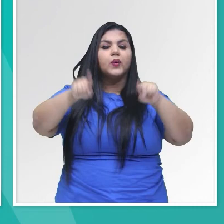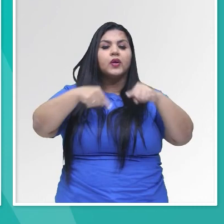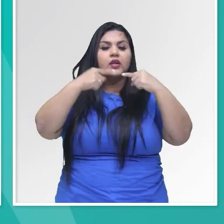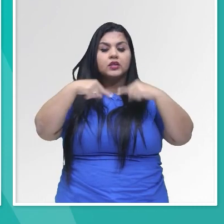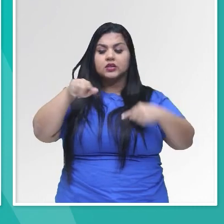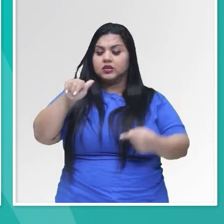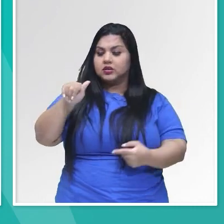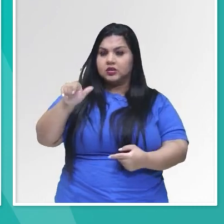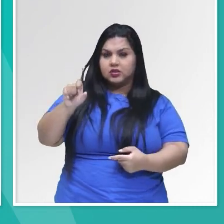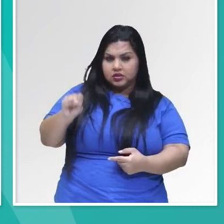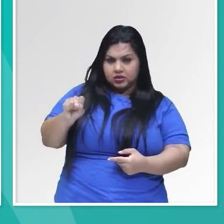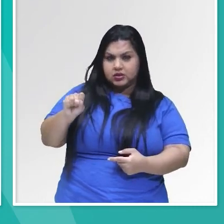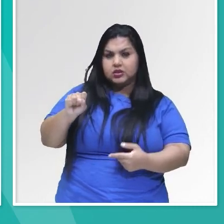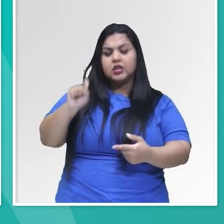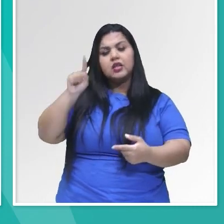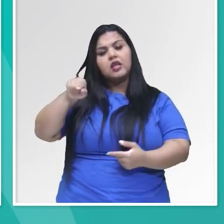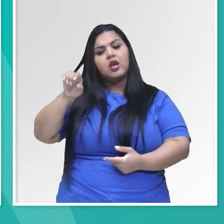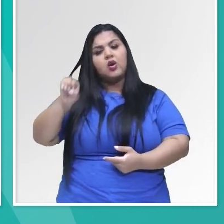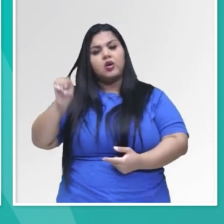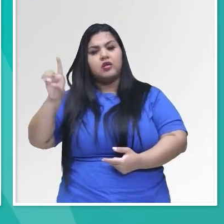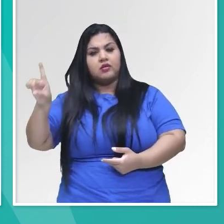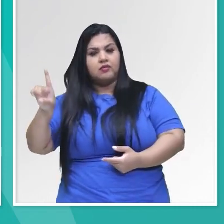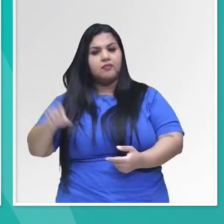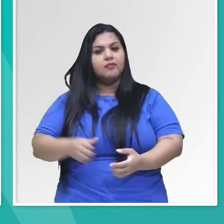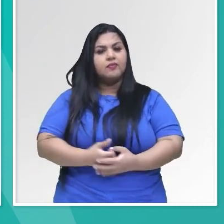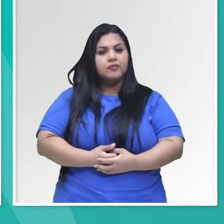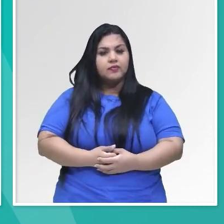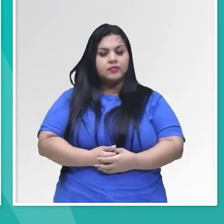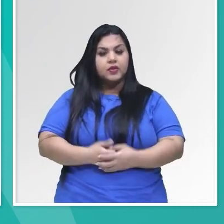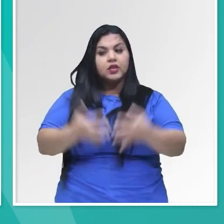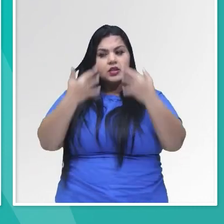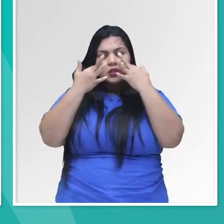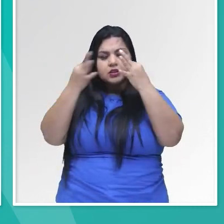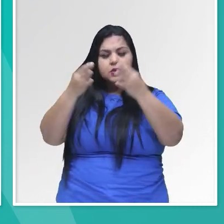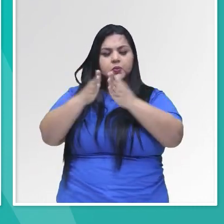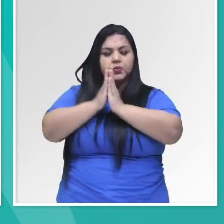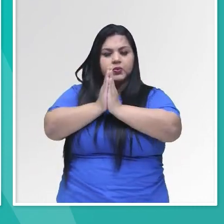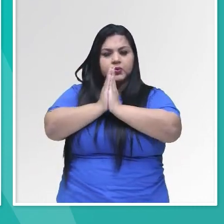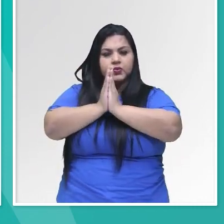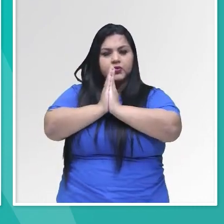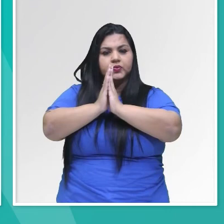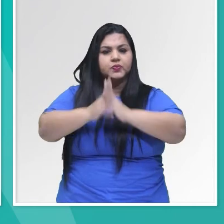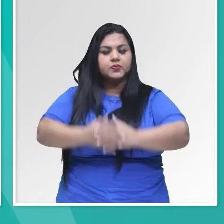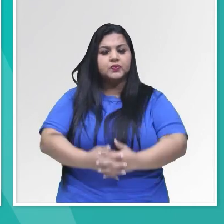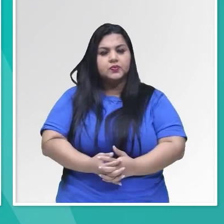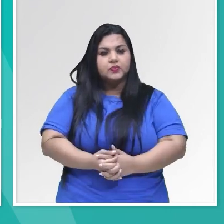ao objeto direto. Presta atenção, por favor. Olha só.